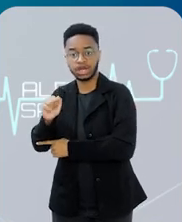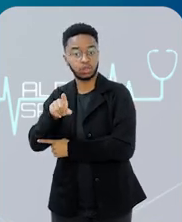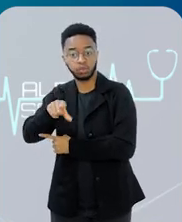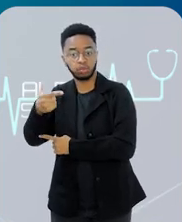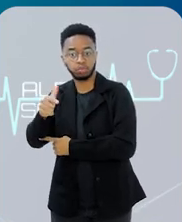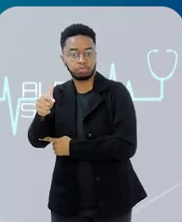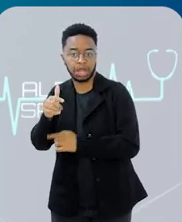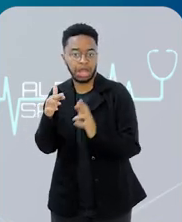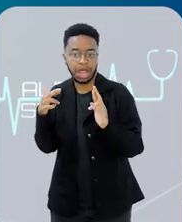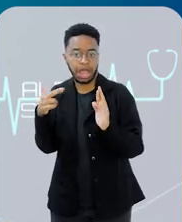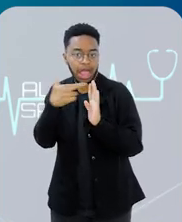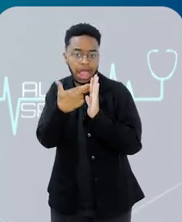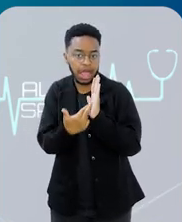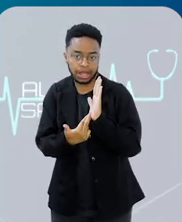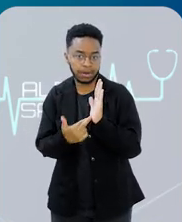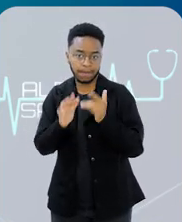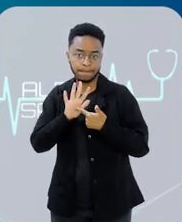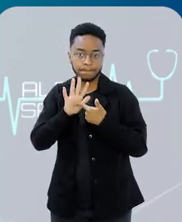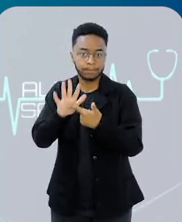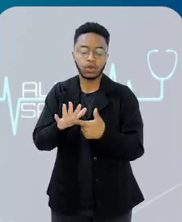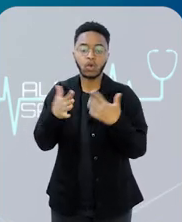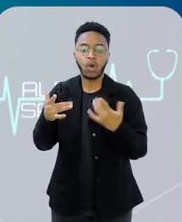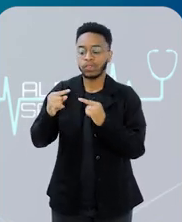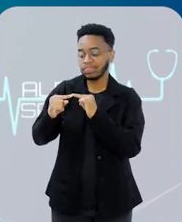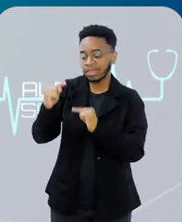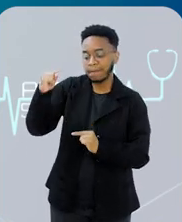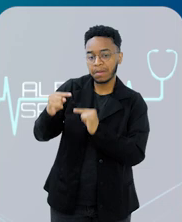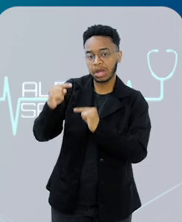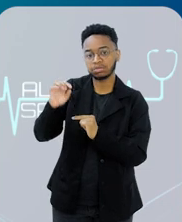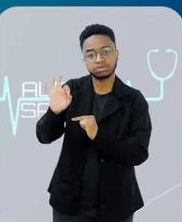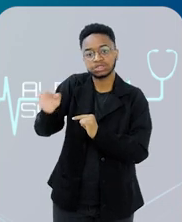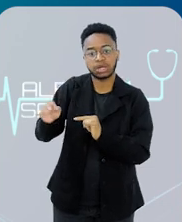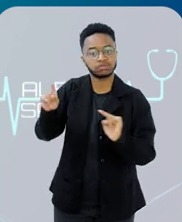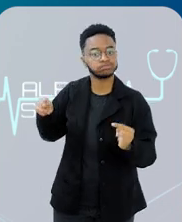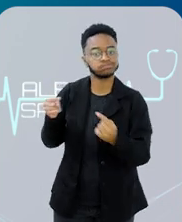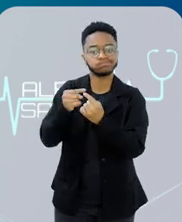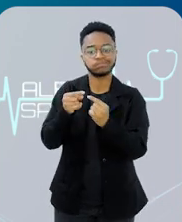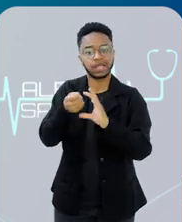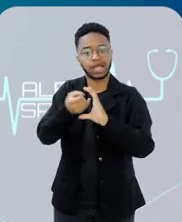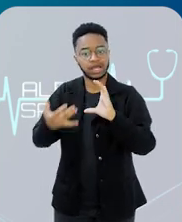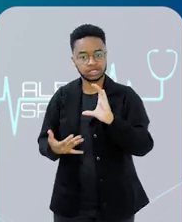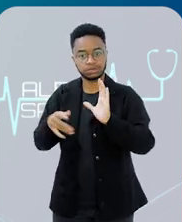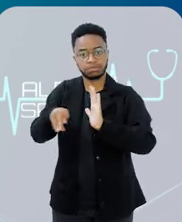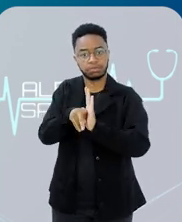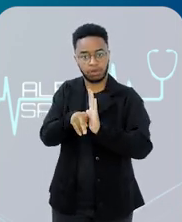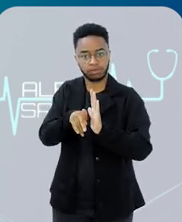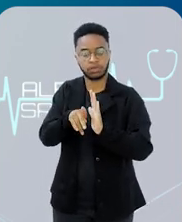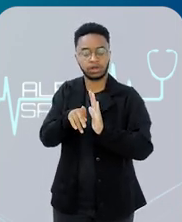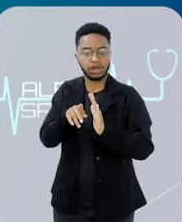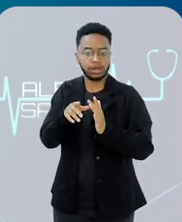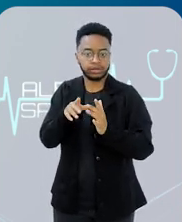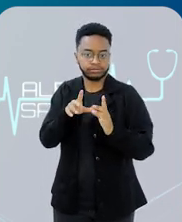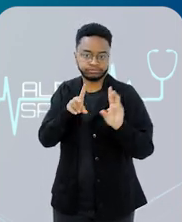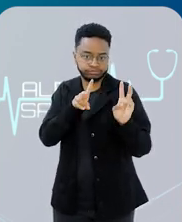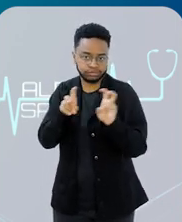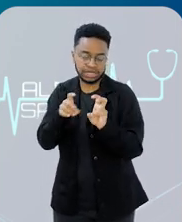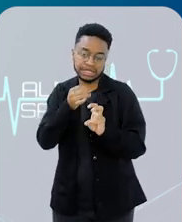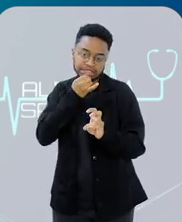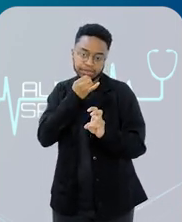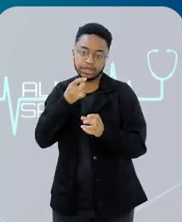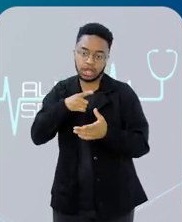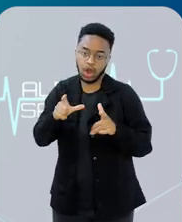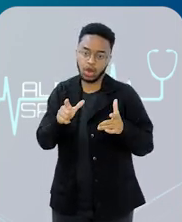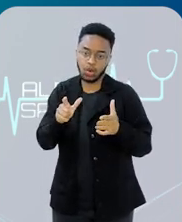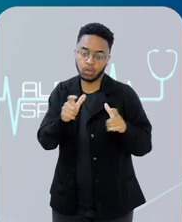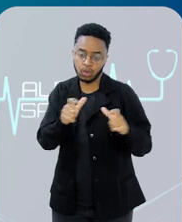mama que vai correlacionar ela com na definição de gigantomastia. Tem lugares que falam mais ou menos 1,5 kg